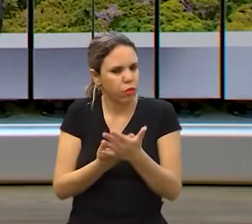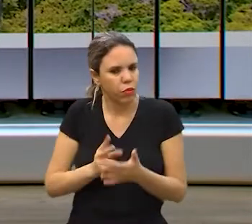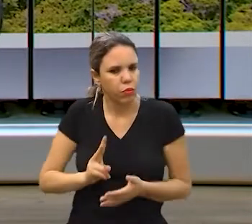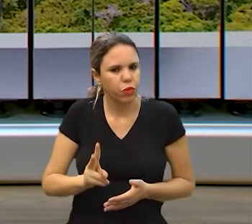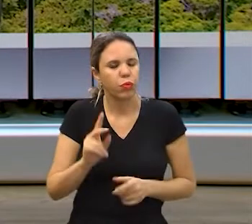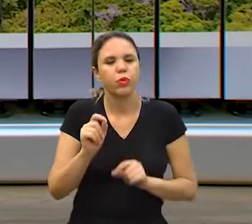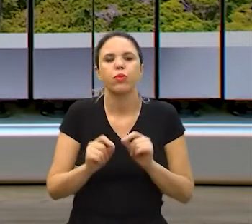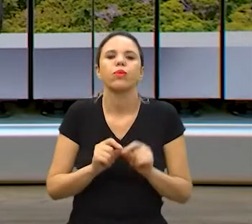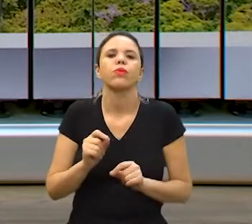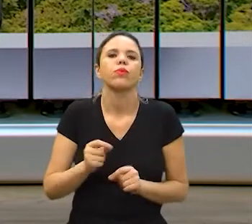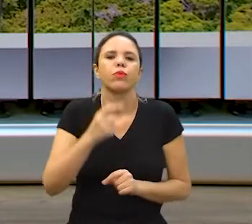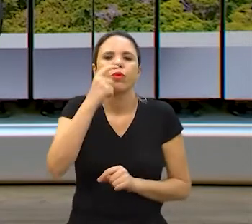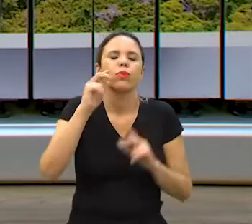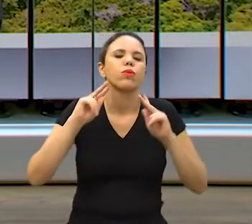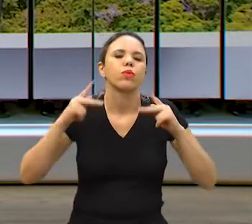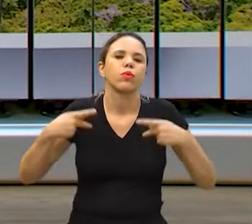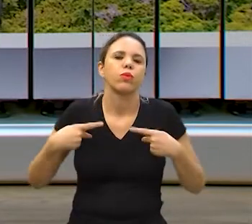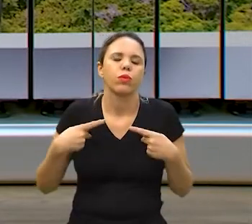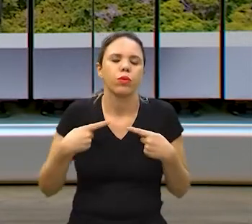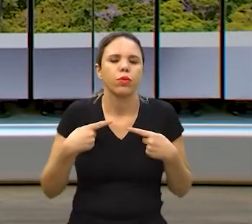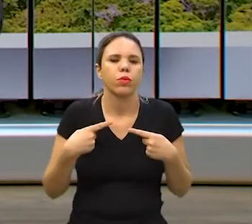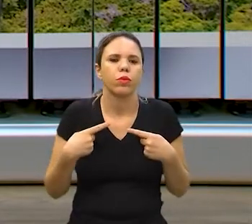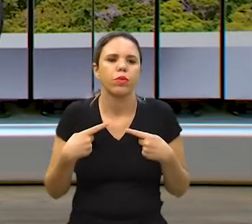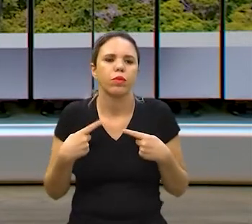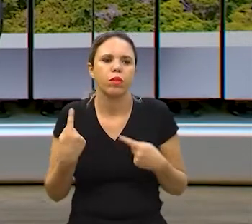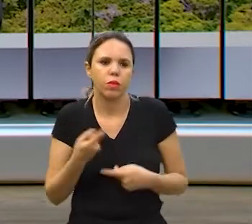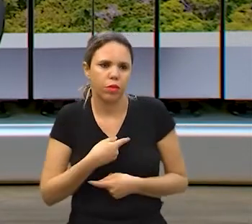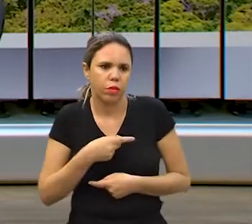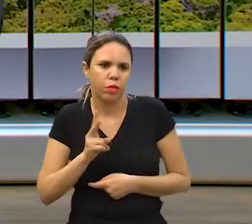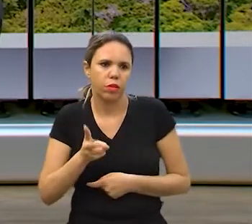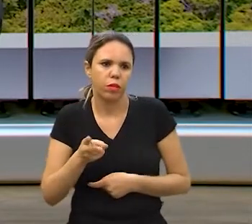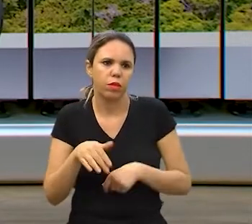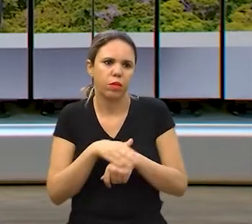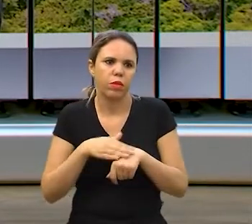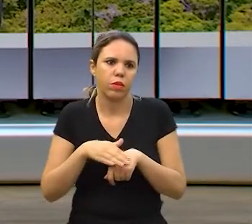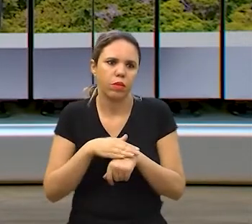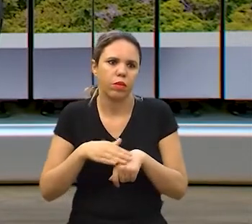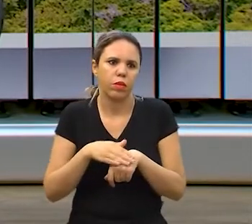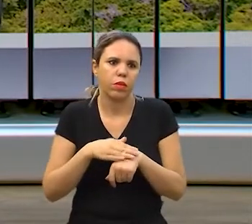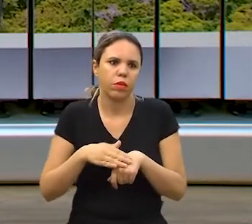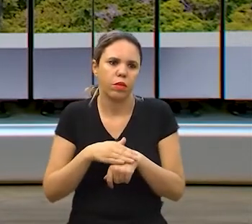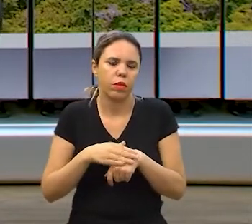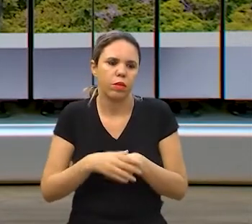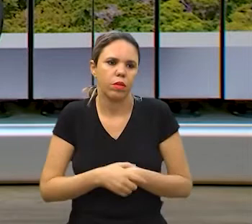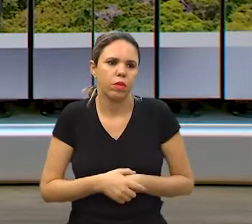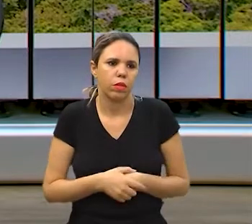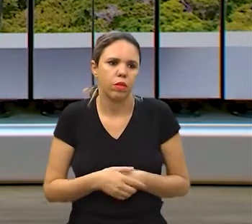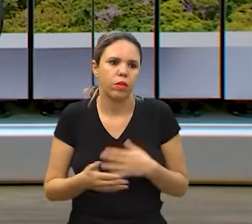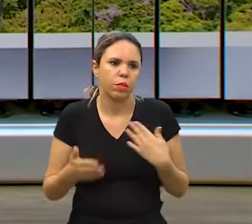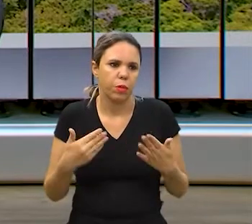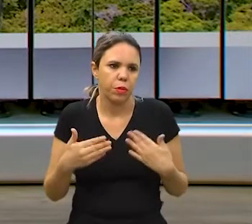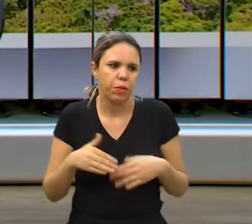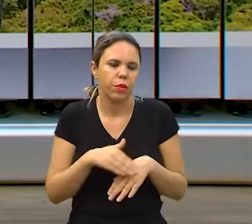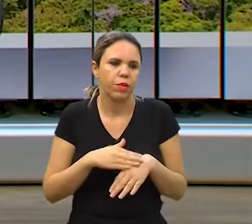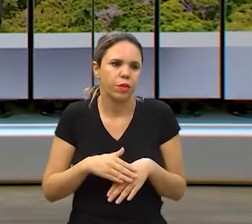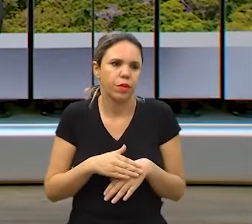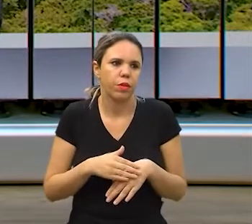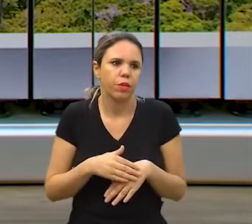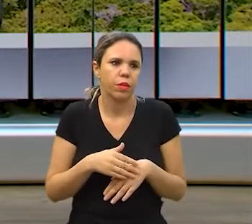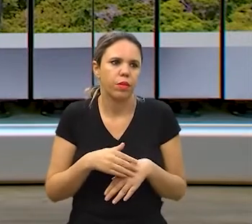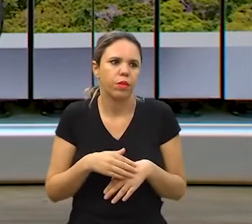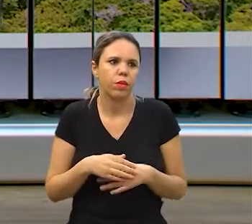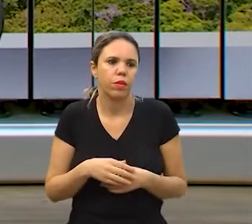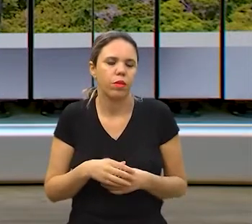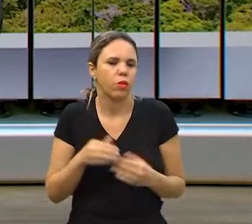que sempre, né, como ser humano, como pessoa, a gente tem que sempre conversar. A gente tem que sempre sentar. Eu, às